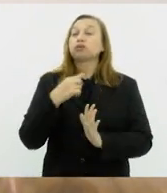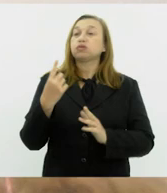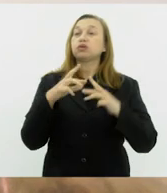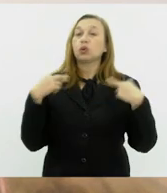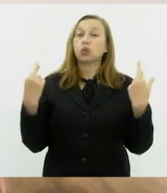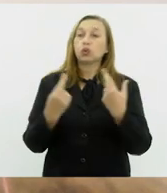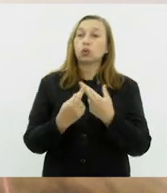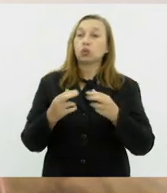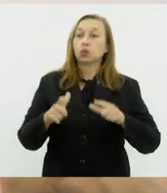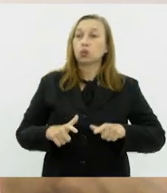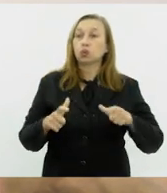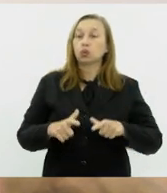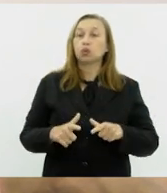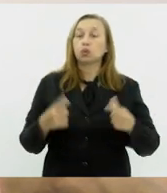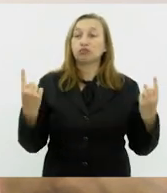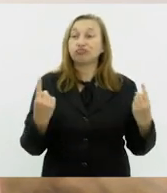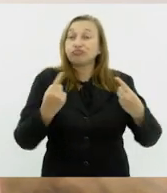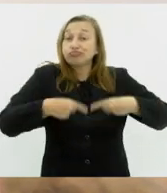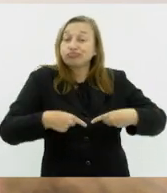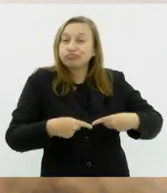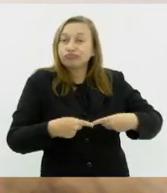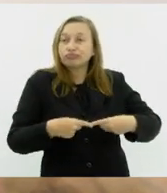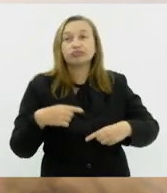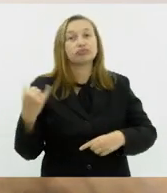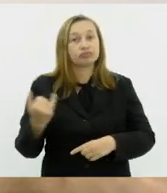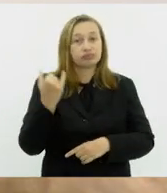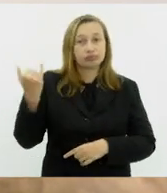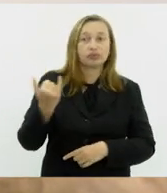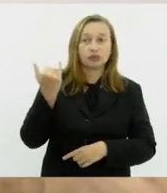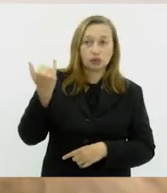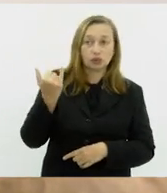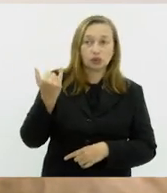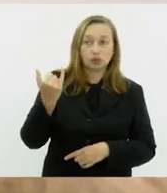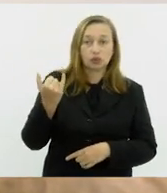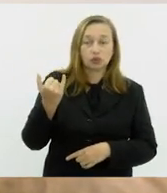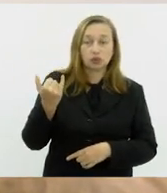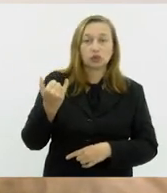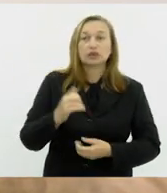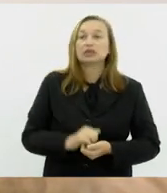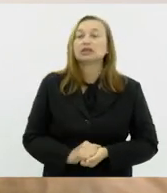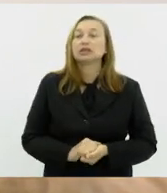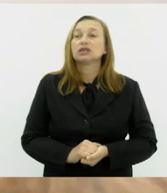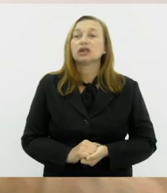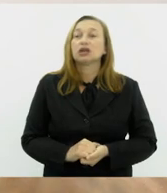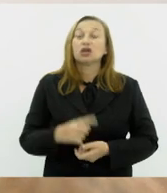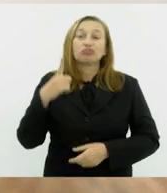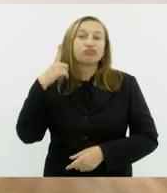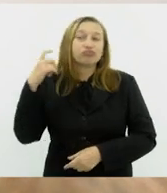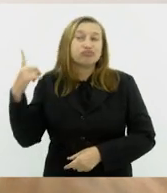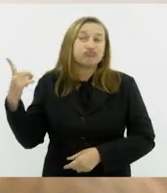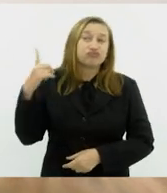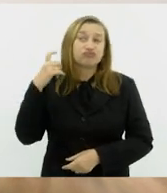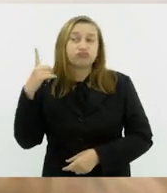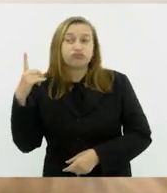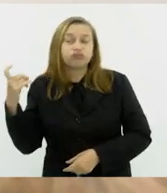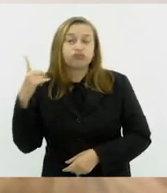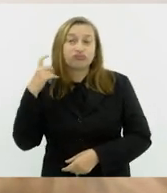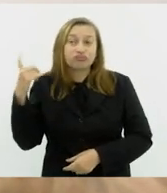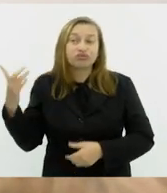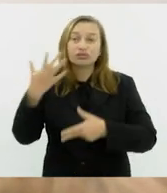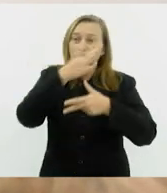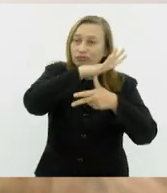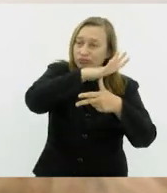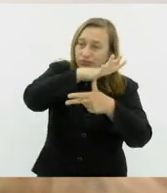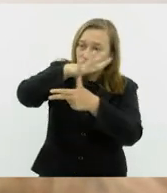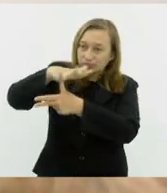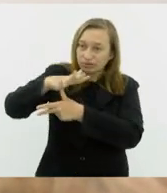aqui para abordar um desafio significativo, né? A metrópole, nas metrópoles modernas, a poluição sonora causada por helicópteros de